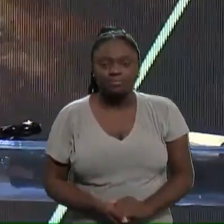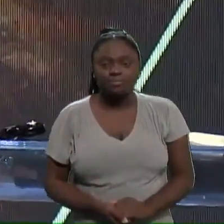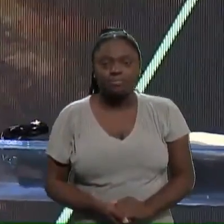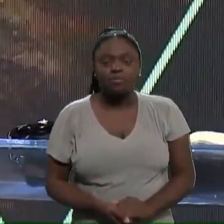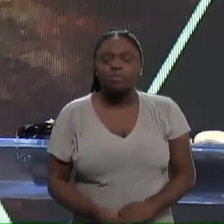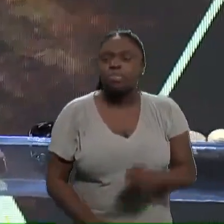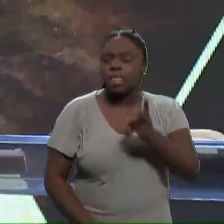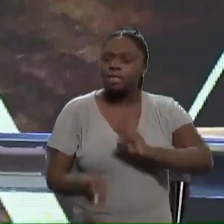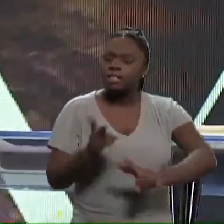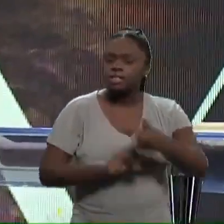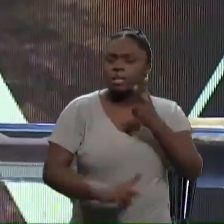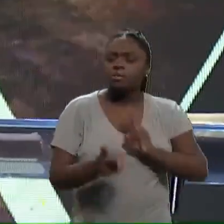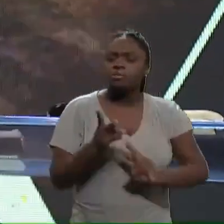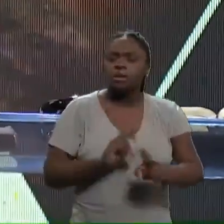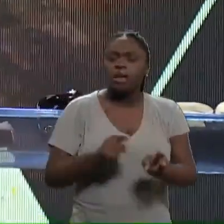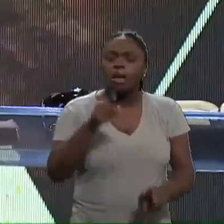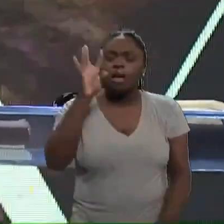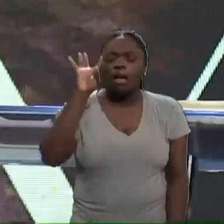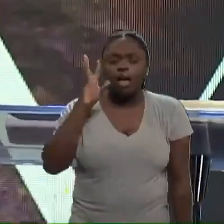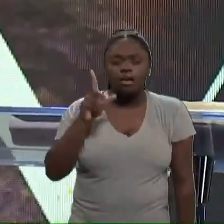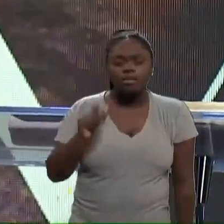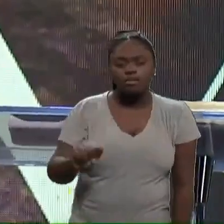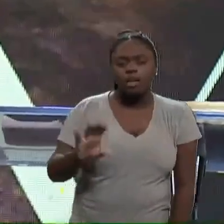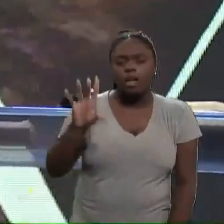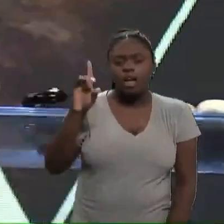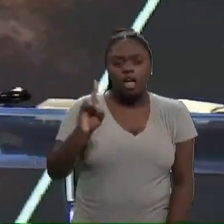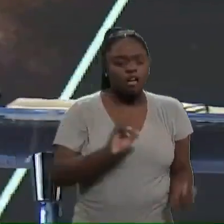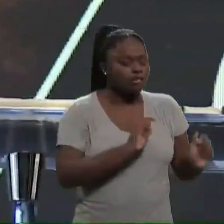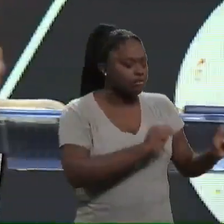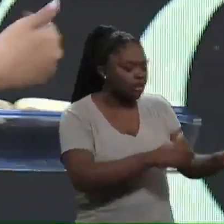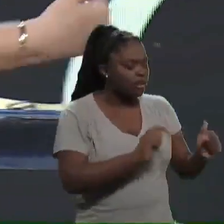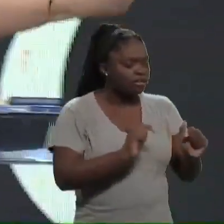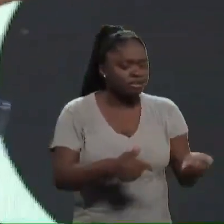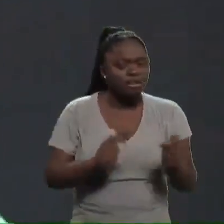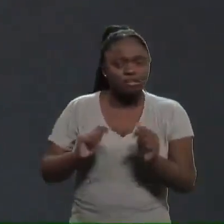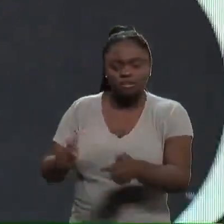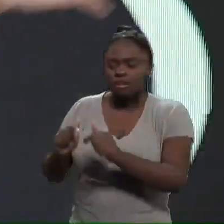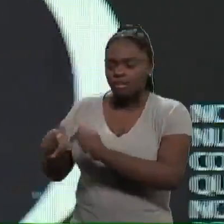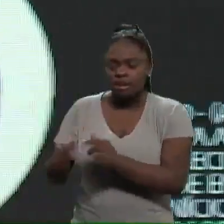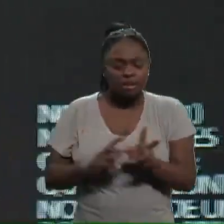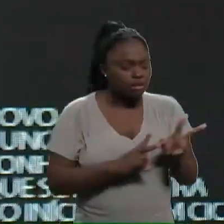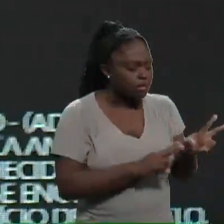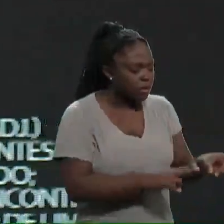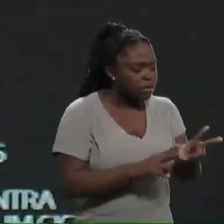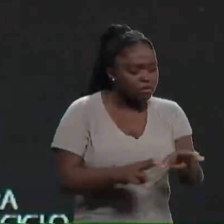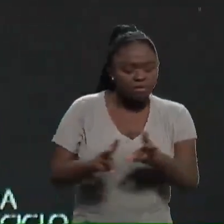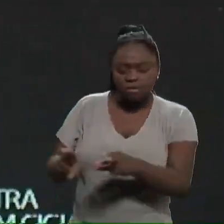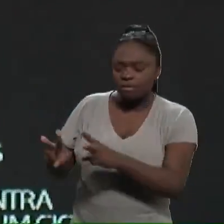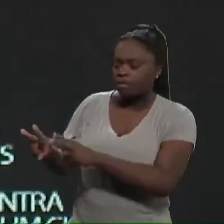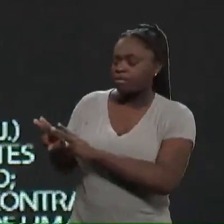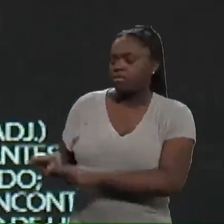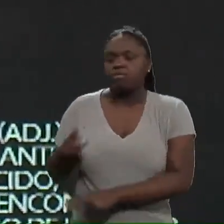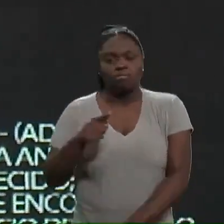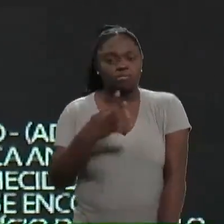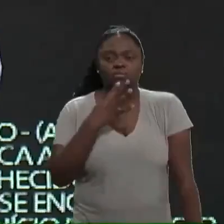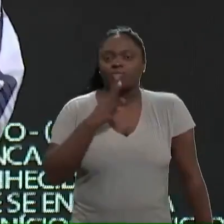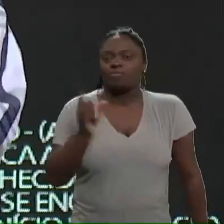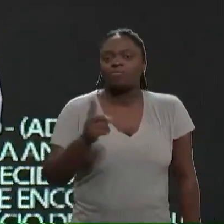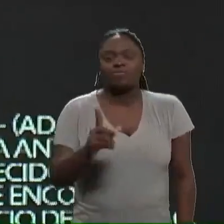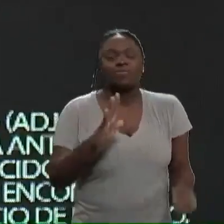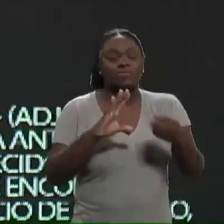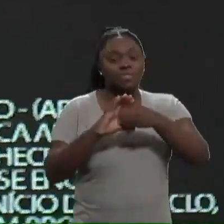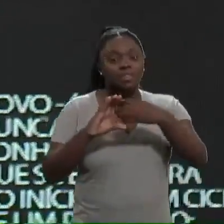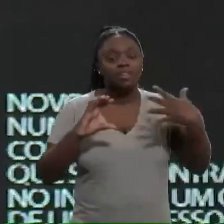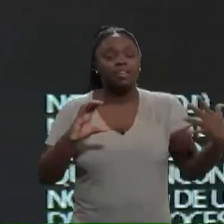Toda vez que você achar que Deus é produtor em série, que Ele vai produzir um igual ao outro, você não está conhecendo a característica e